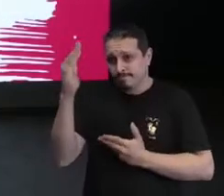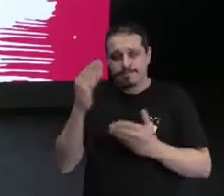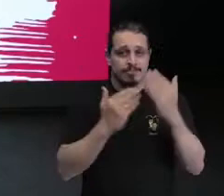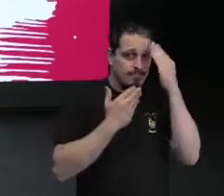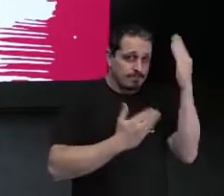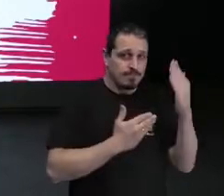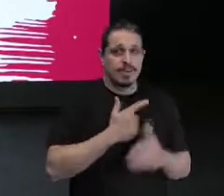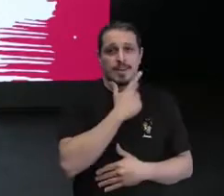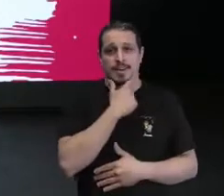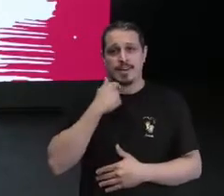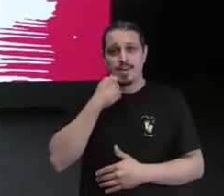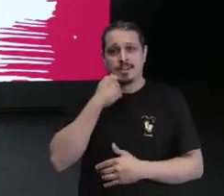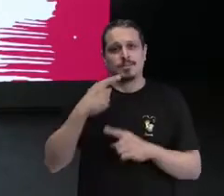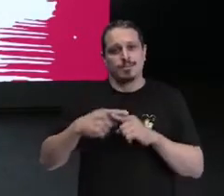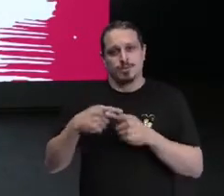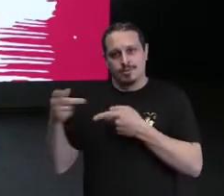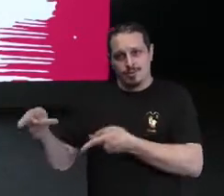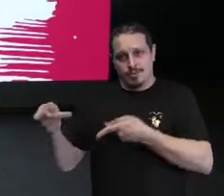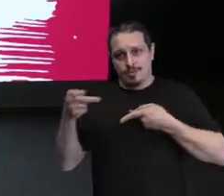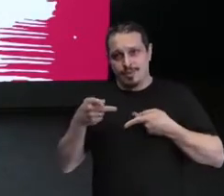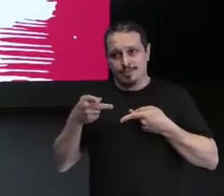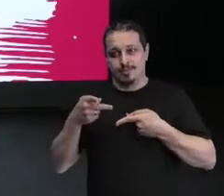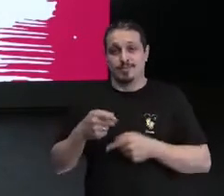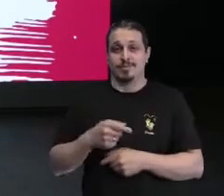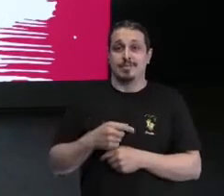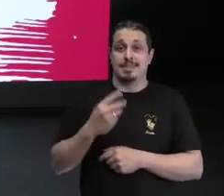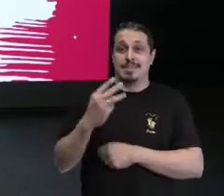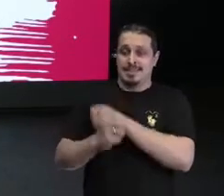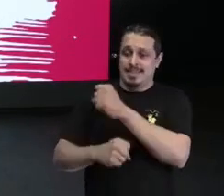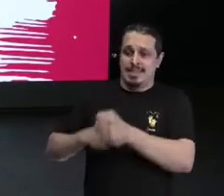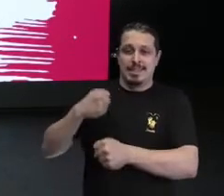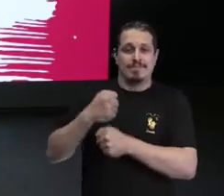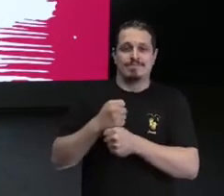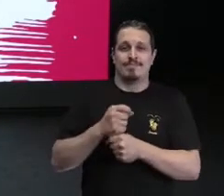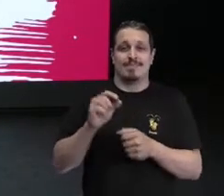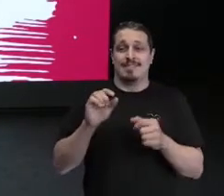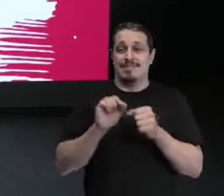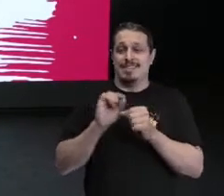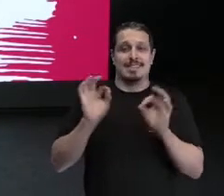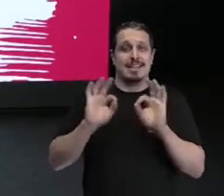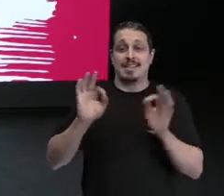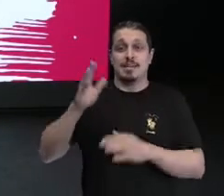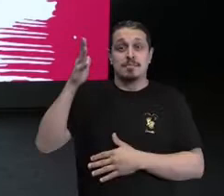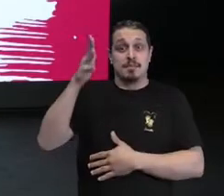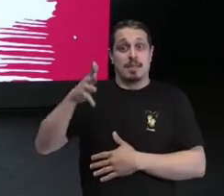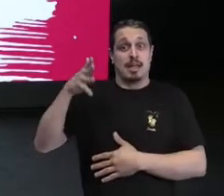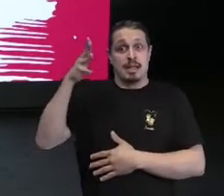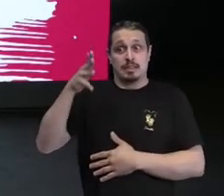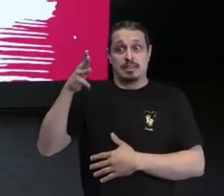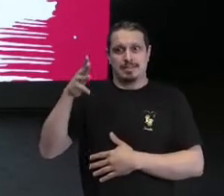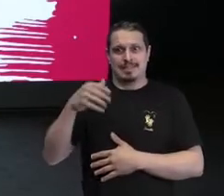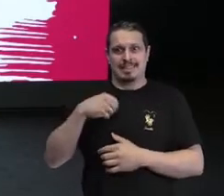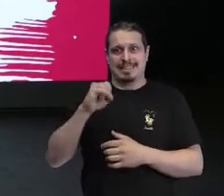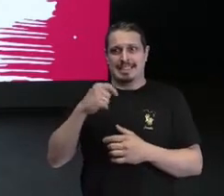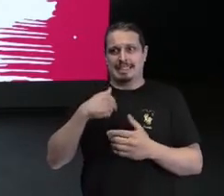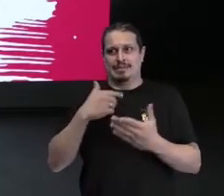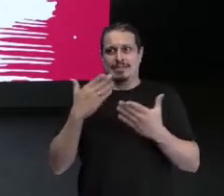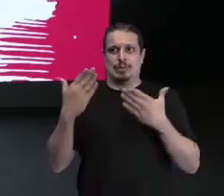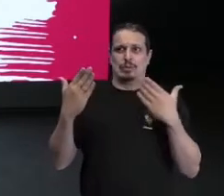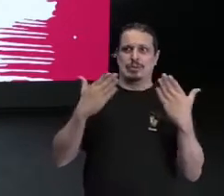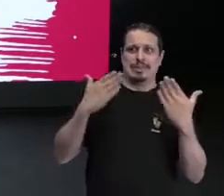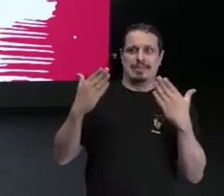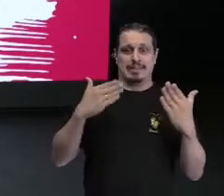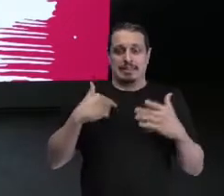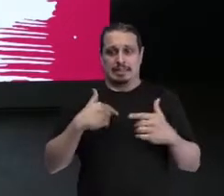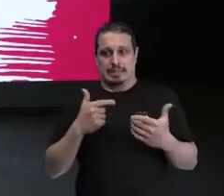muito emocionada. São 2 anos sem fazer palestra. Então, se eu errar aqui e me embananar com o passador de slides, eu também